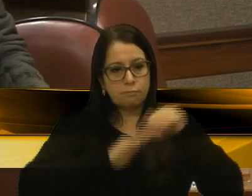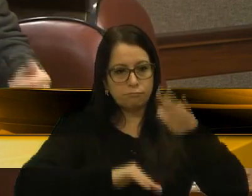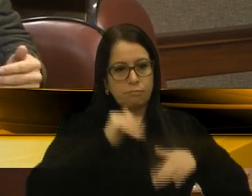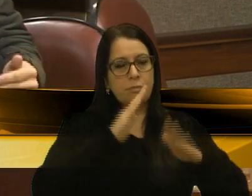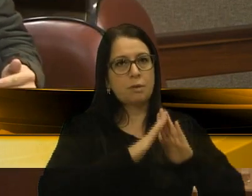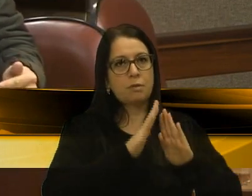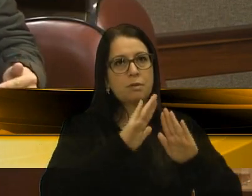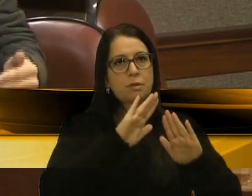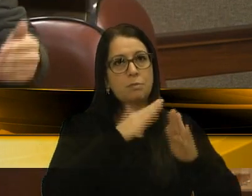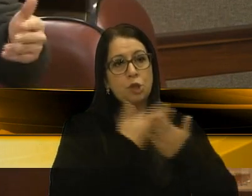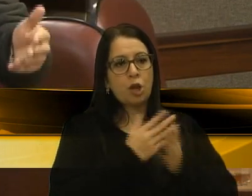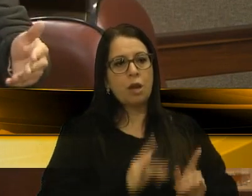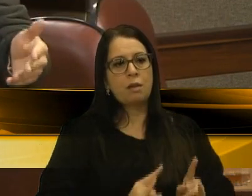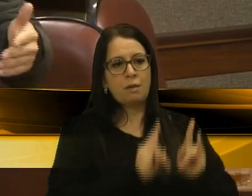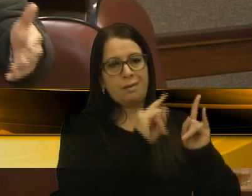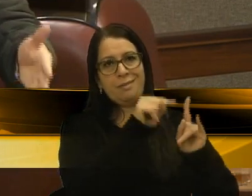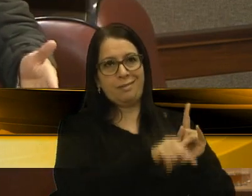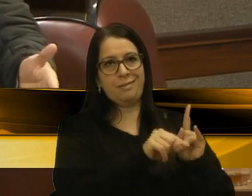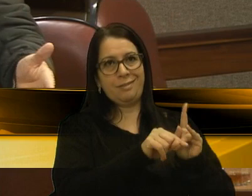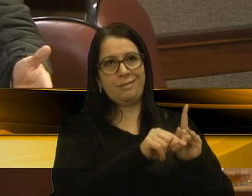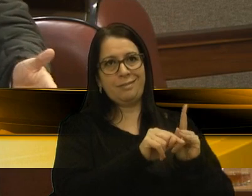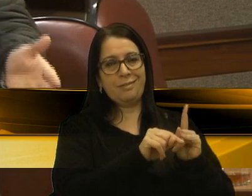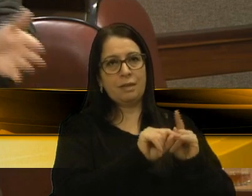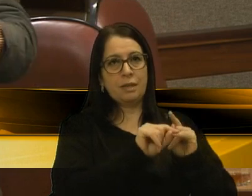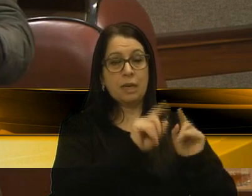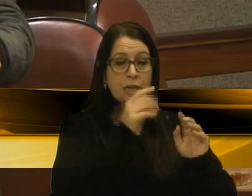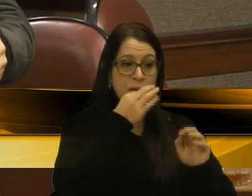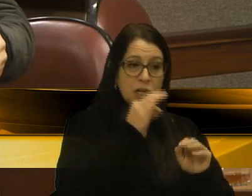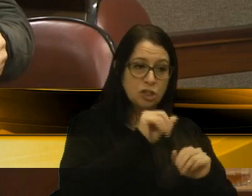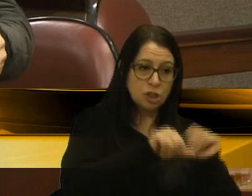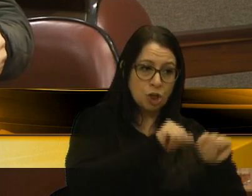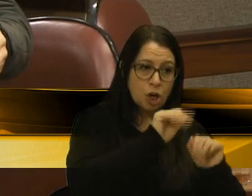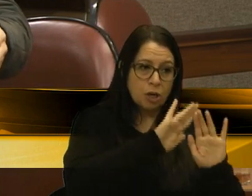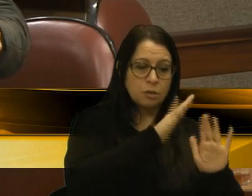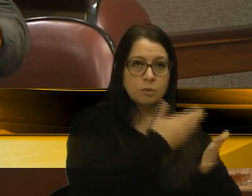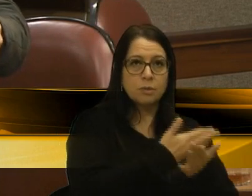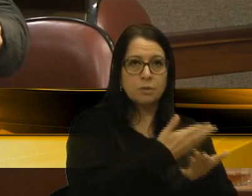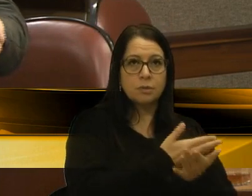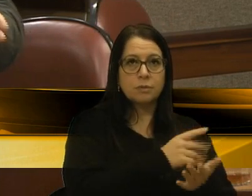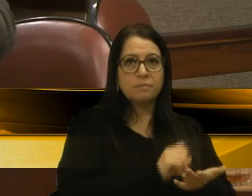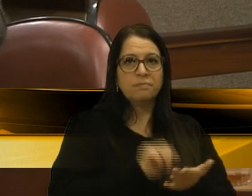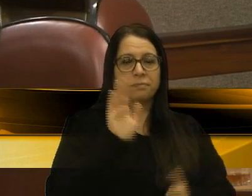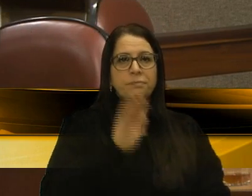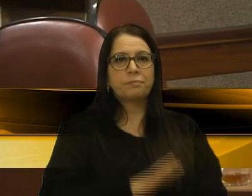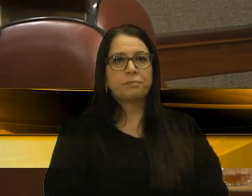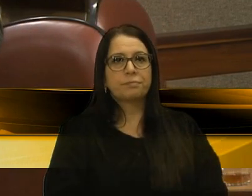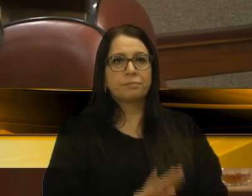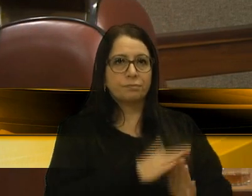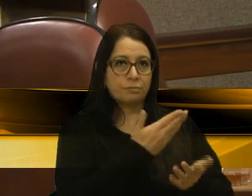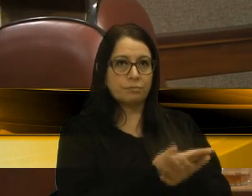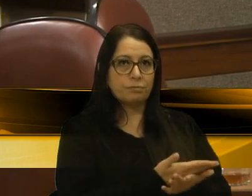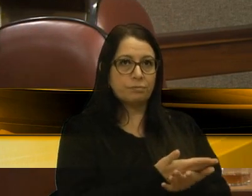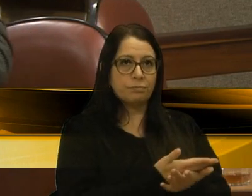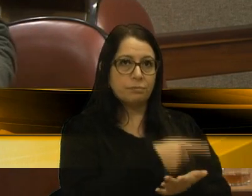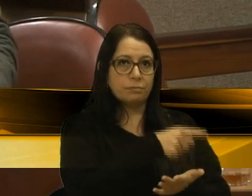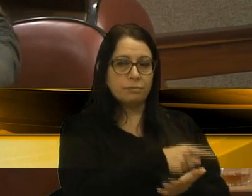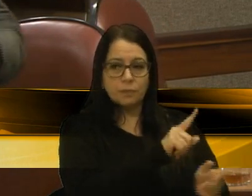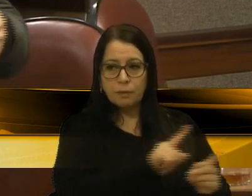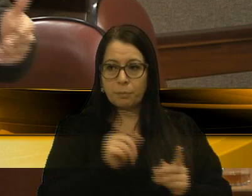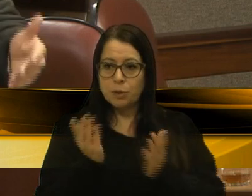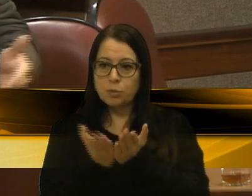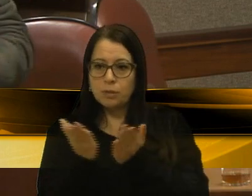Enquanto Caxias transfere os alunos, né? Parte, vereador. Por uma escola, uma capela